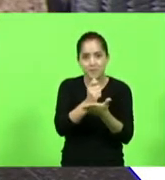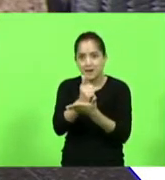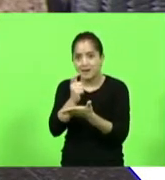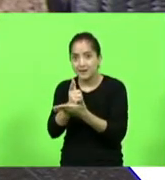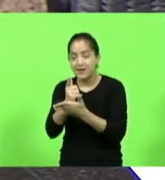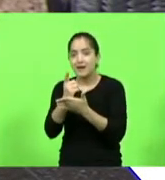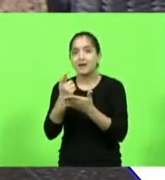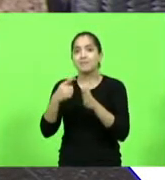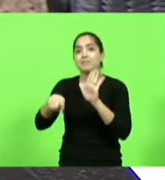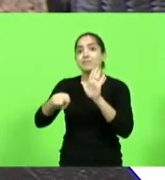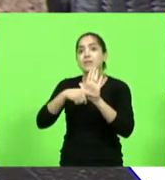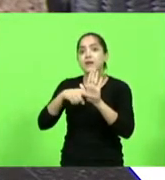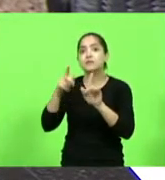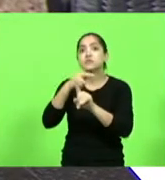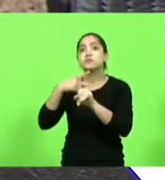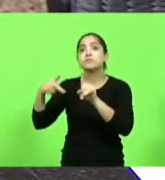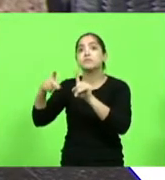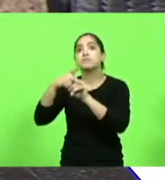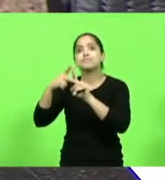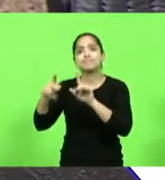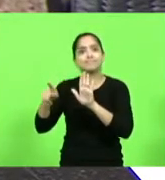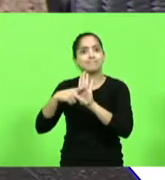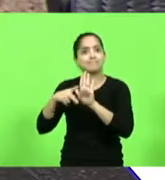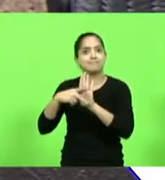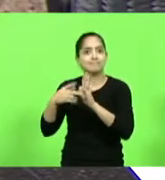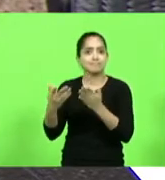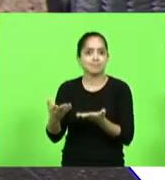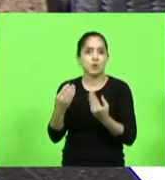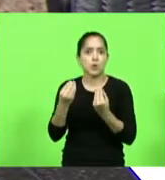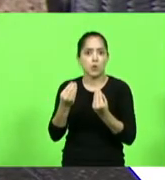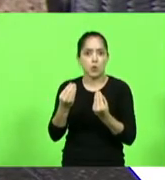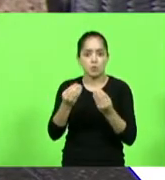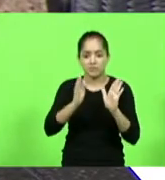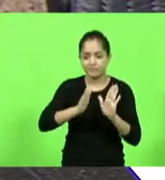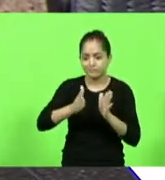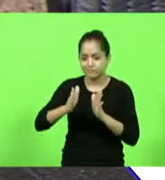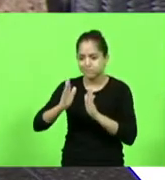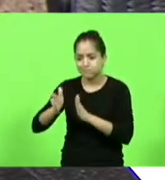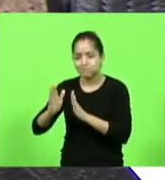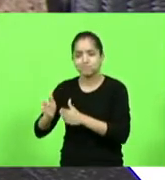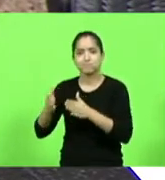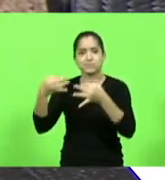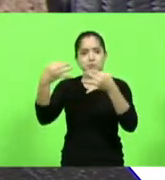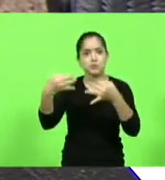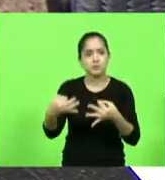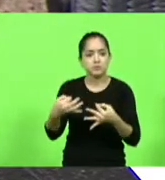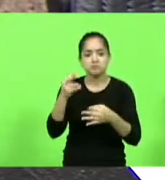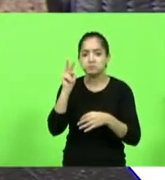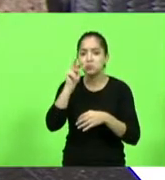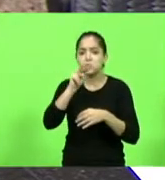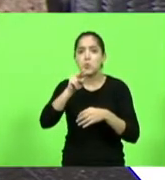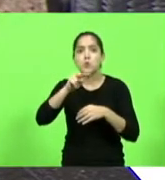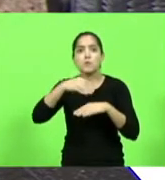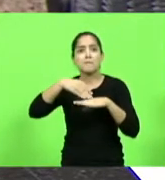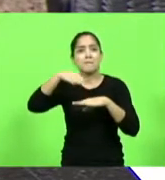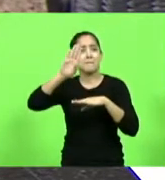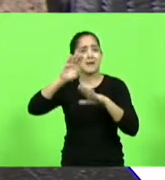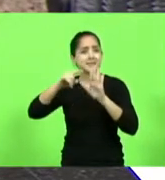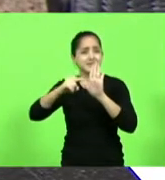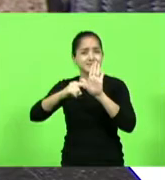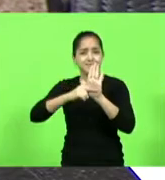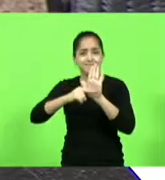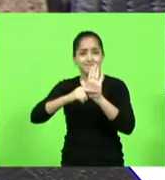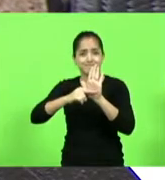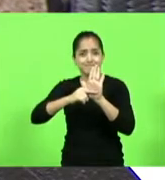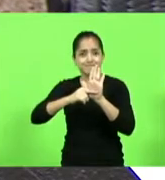previdenciário. Como que alguém pode dizer que colocou a casa em ordem se não olhou para a maior conta da casa, para o